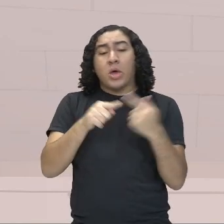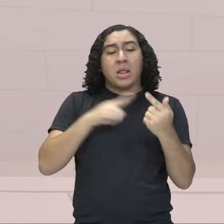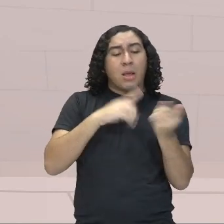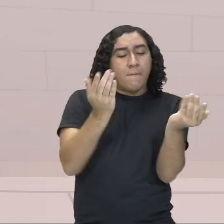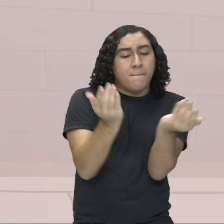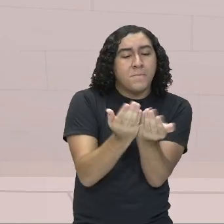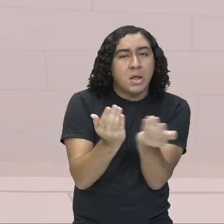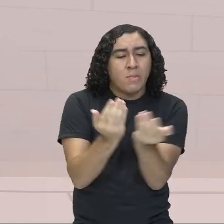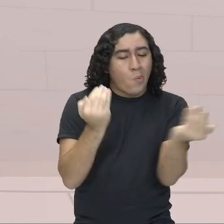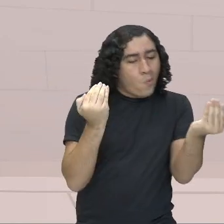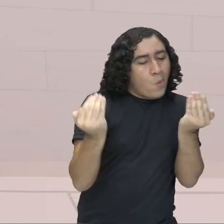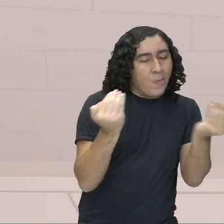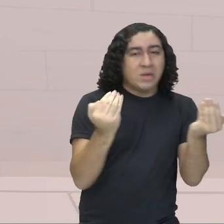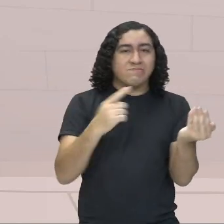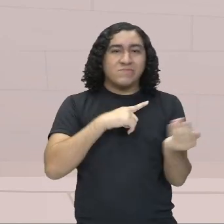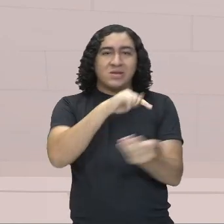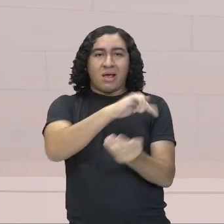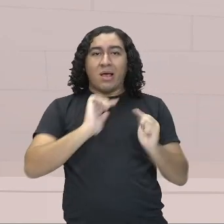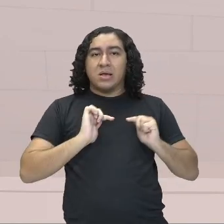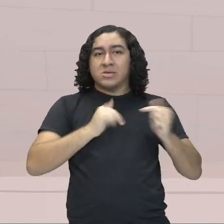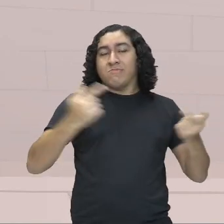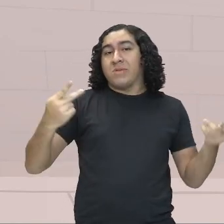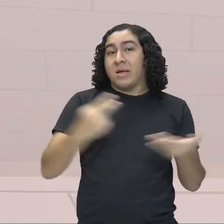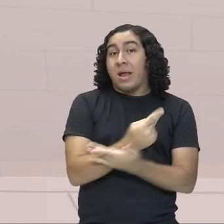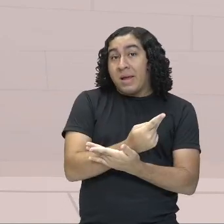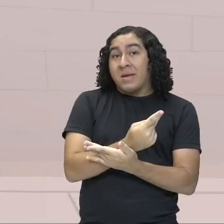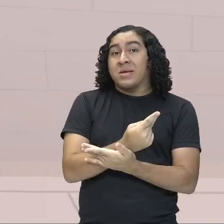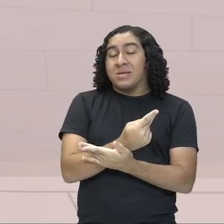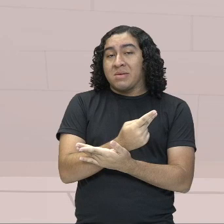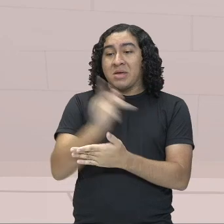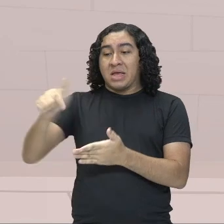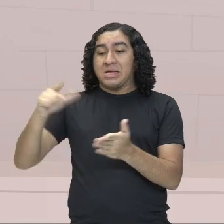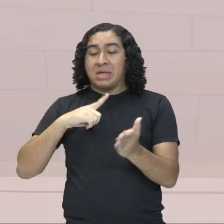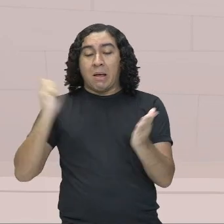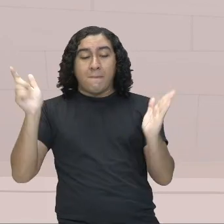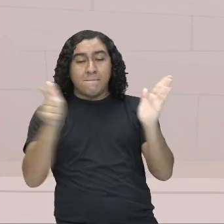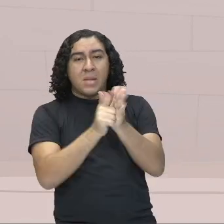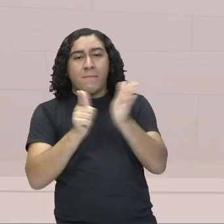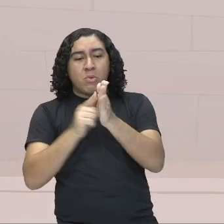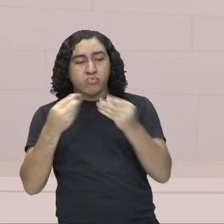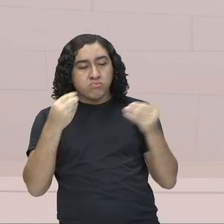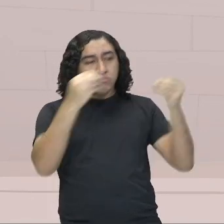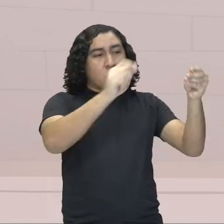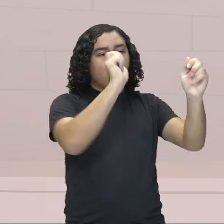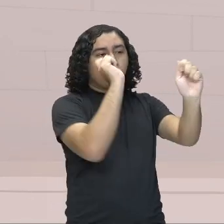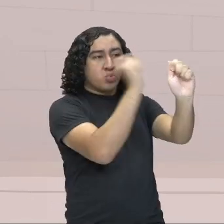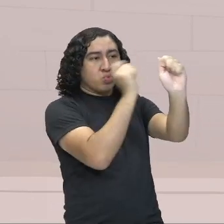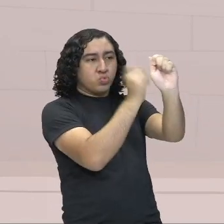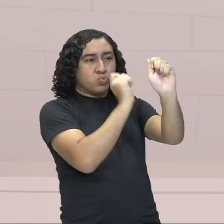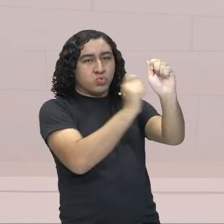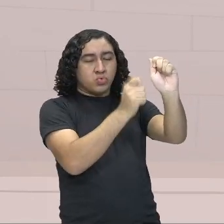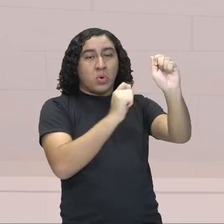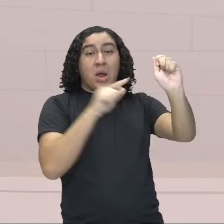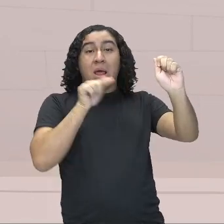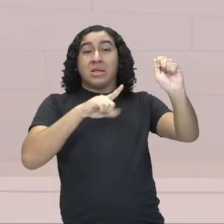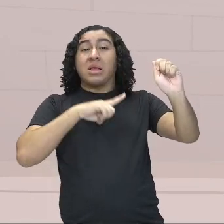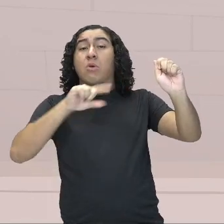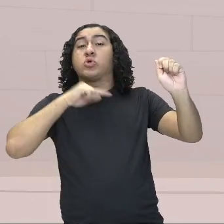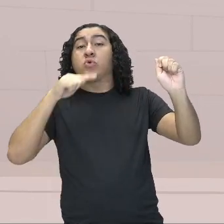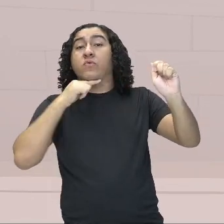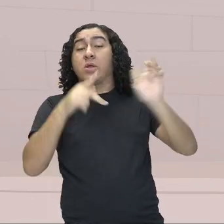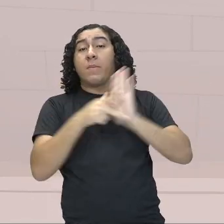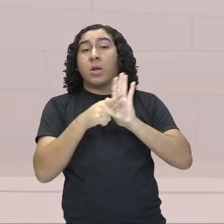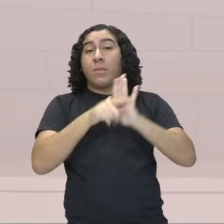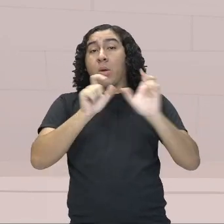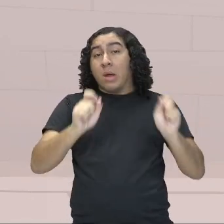com a palavra, né? De acordo ali com os ensinamentos que Deus tinha inspirado o homem para escrever. E ele vai questionar ali a questão